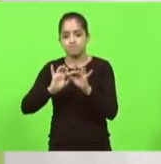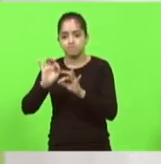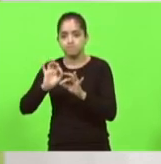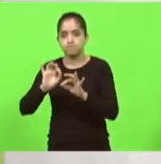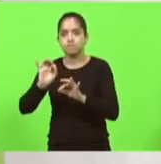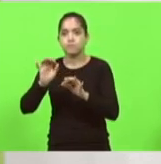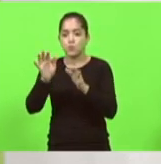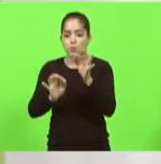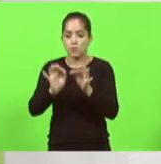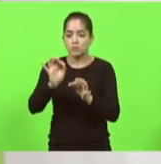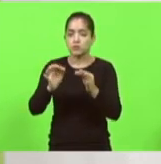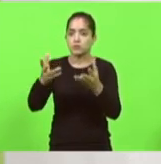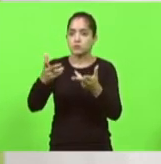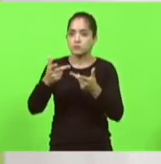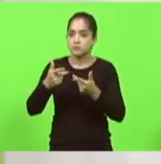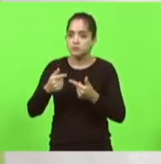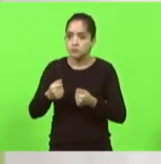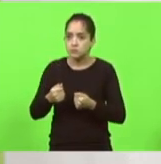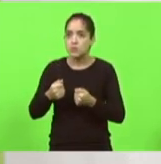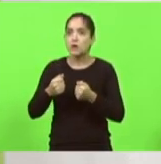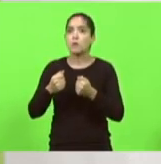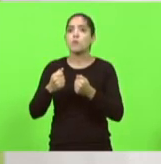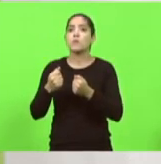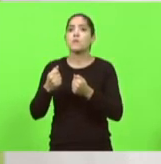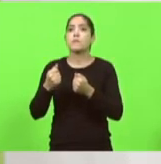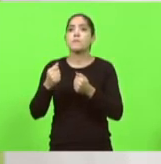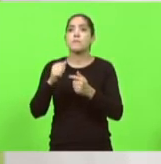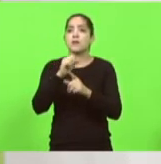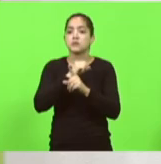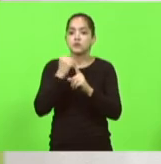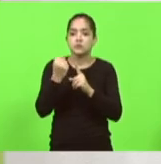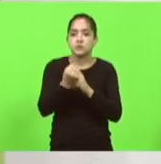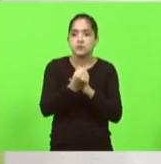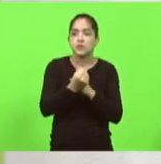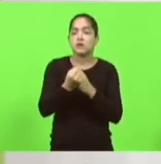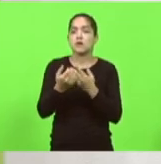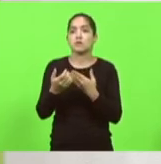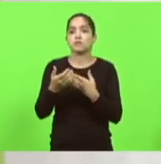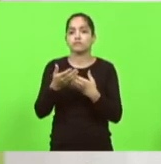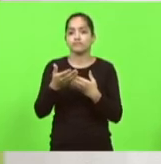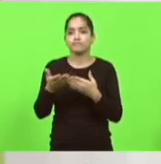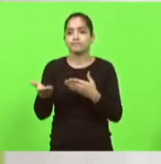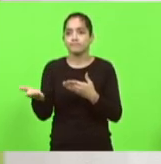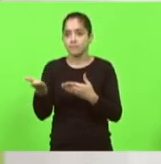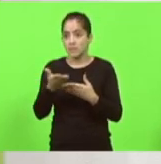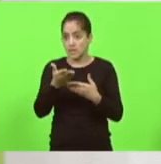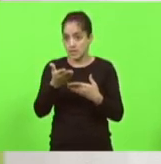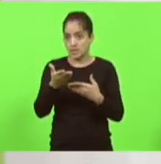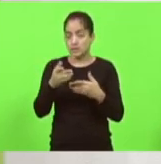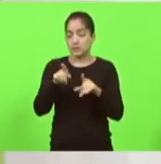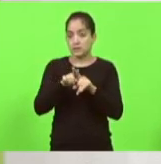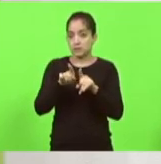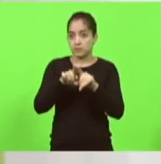mais efetiva, mais social, trazer esses contribuintes para dentro do sistema de